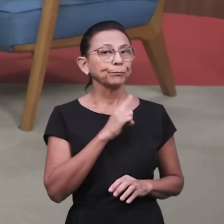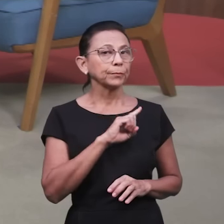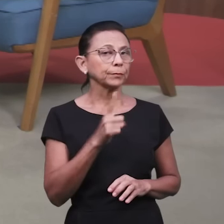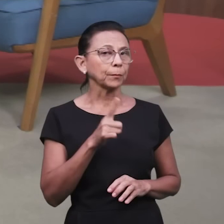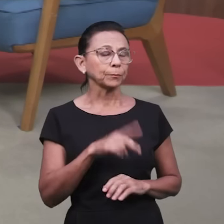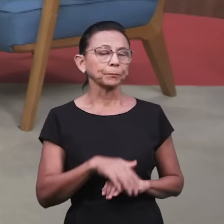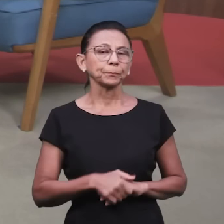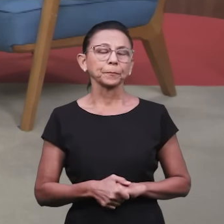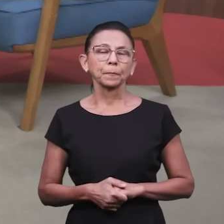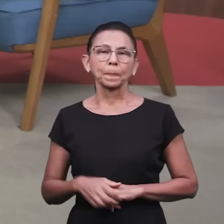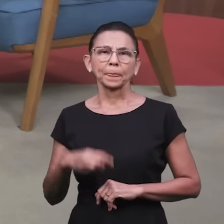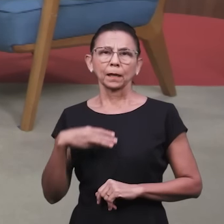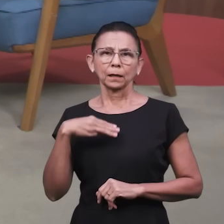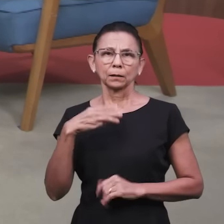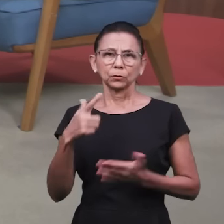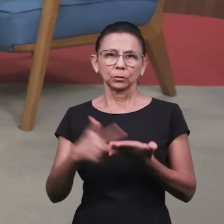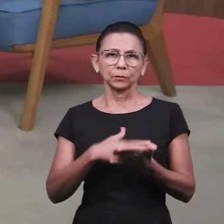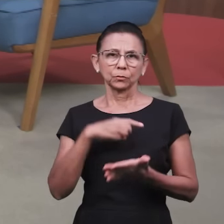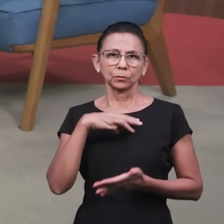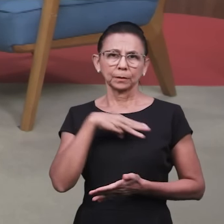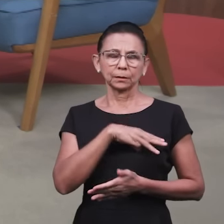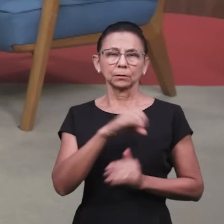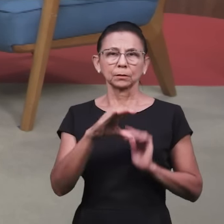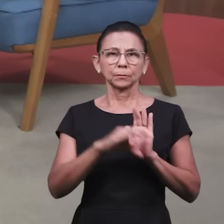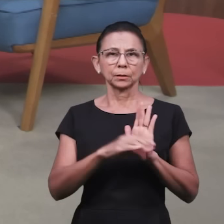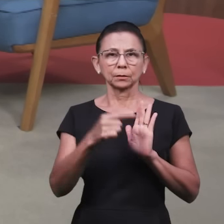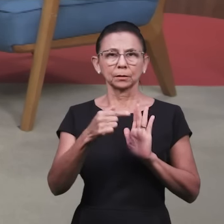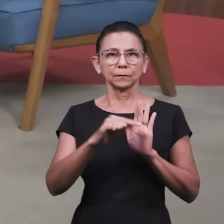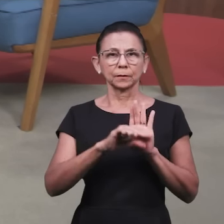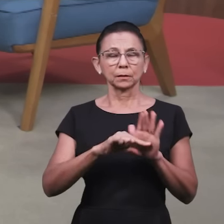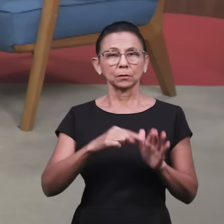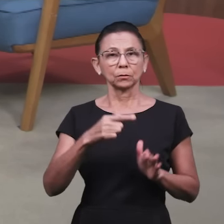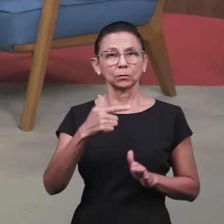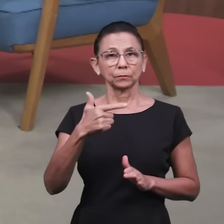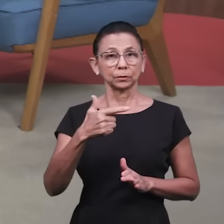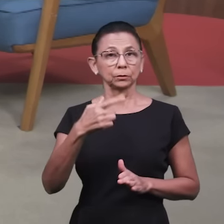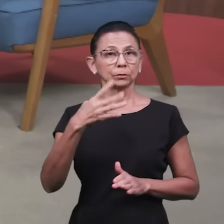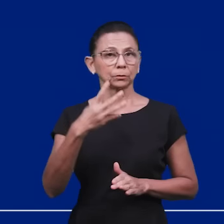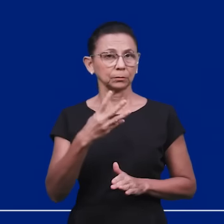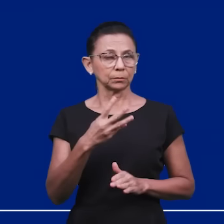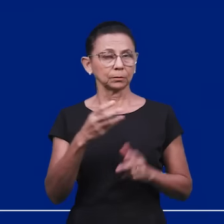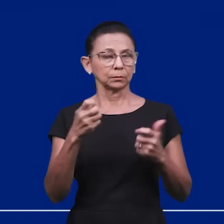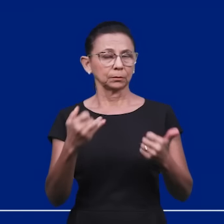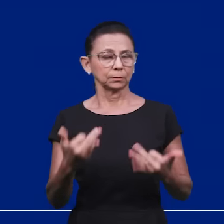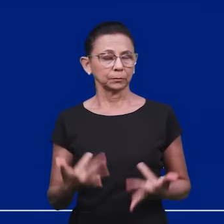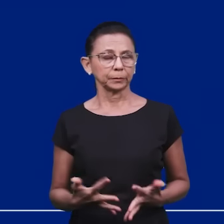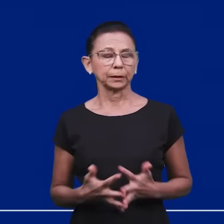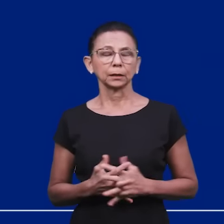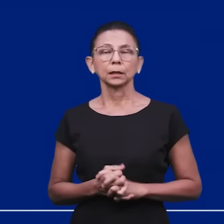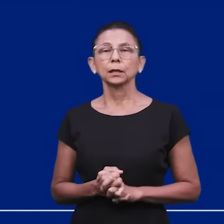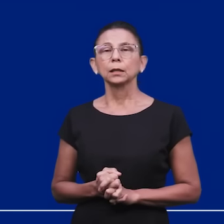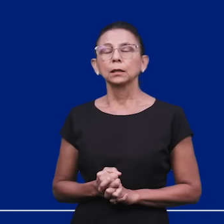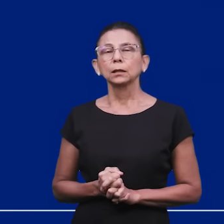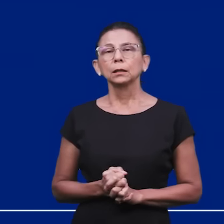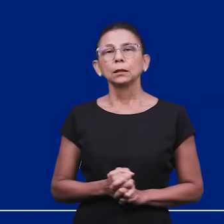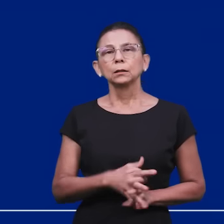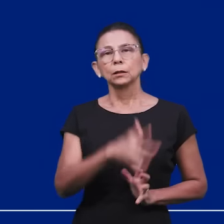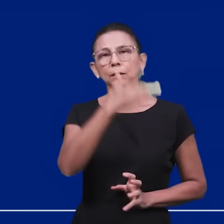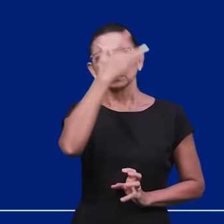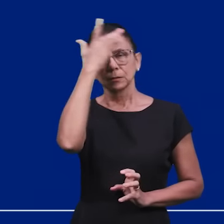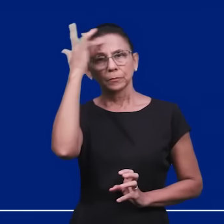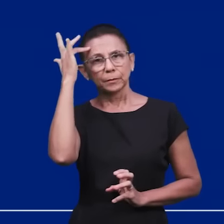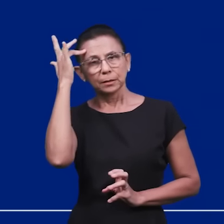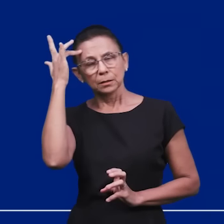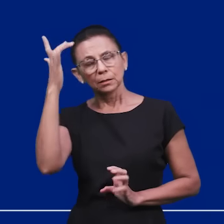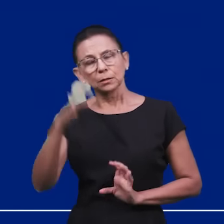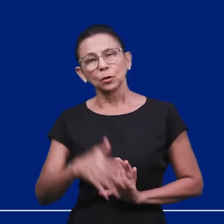trazer a parábola que está em Mateus 7:24, o texto diz assim: todo aquele, pois, que escuta